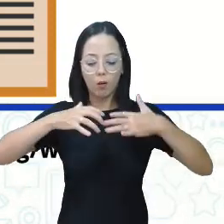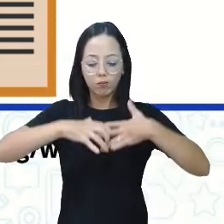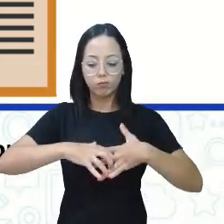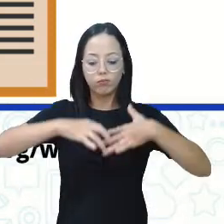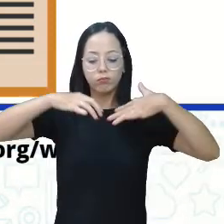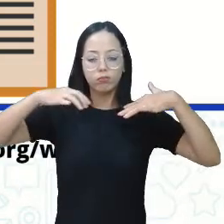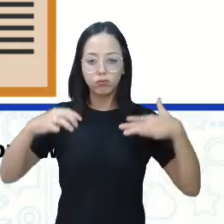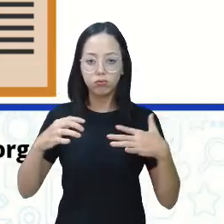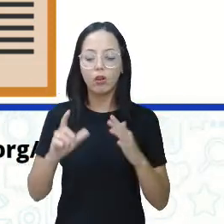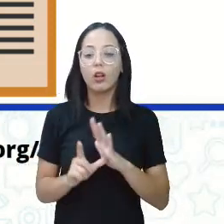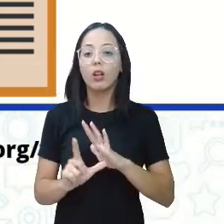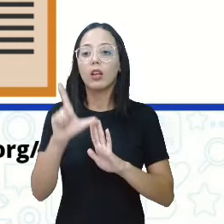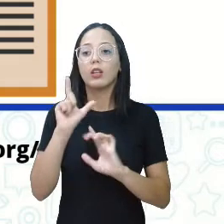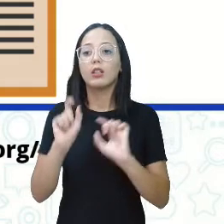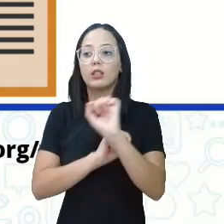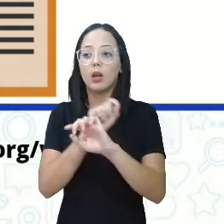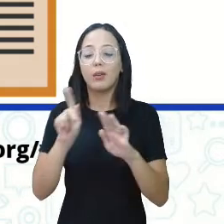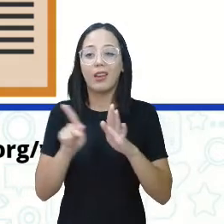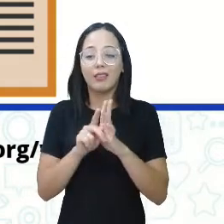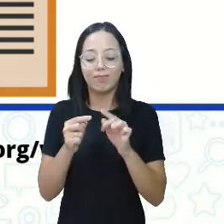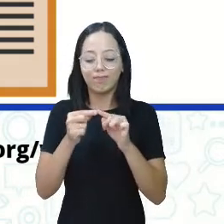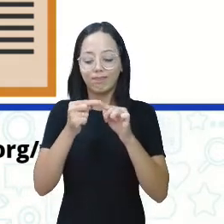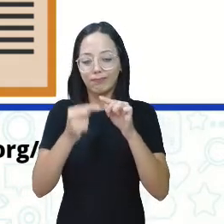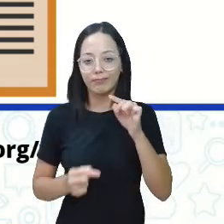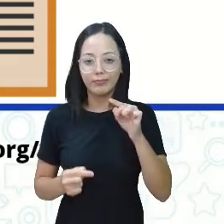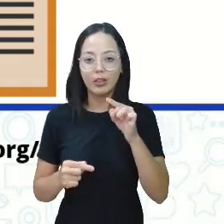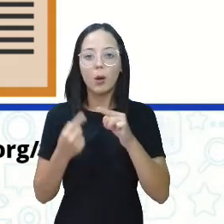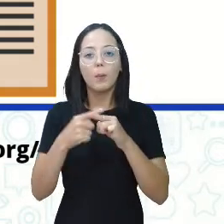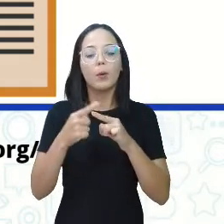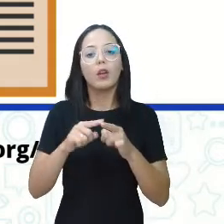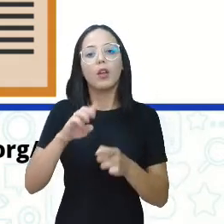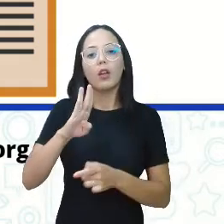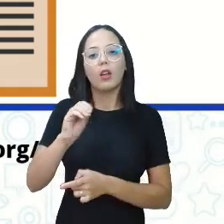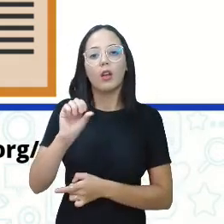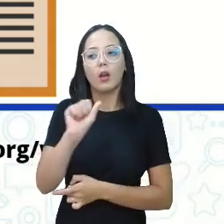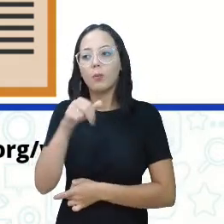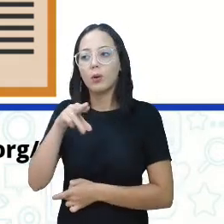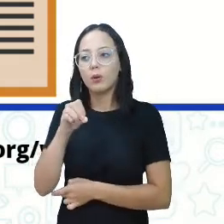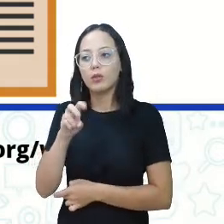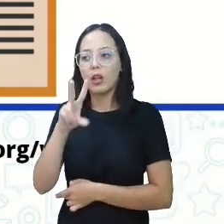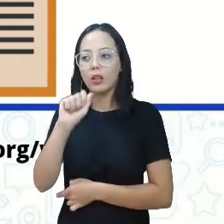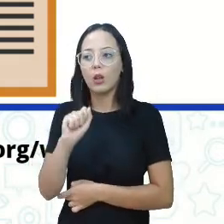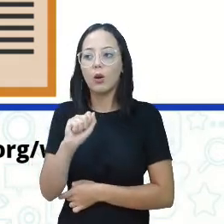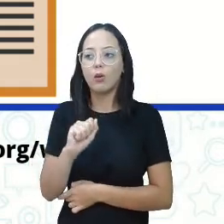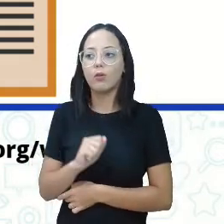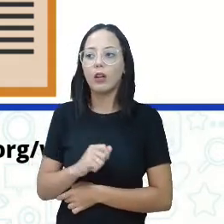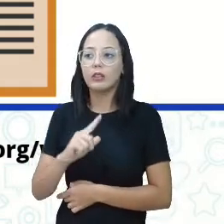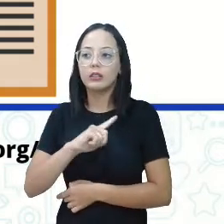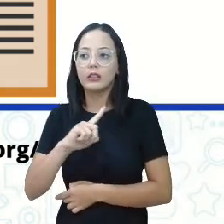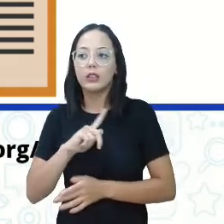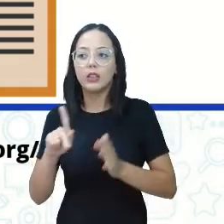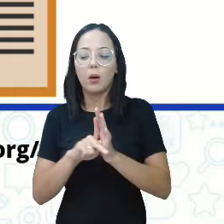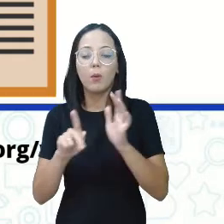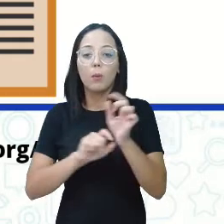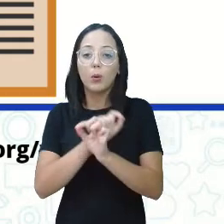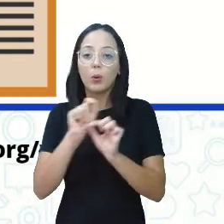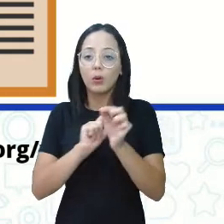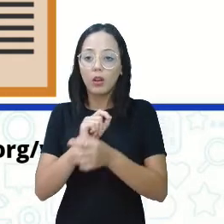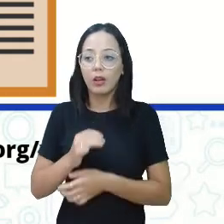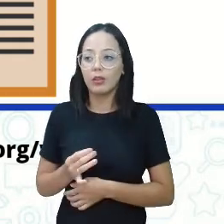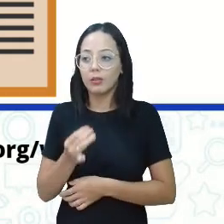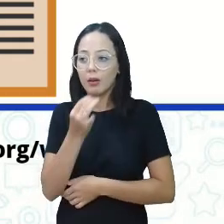antes, até então, eram divergentes, né? Porque a bossa nova, ela tinha um engajamento mais